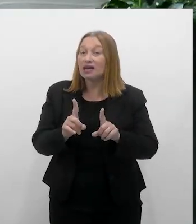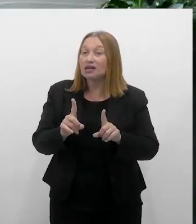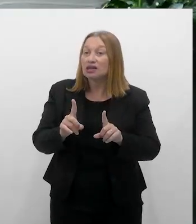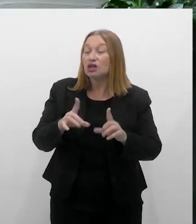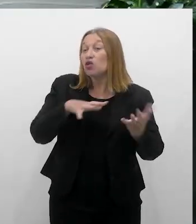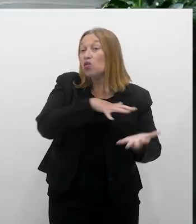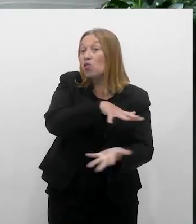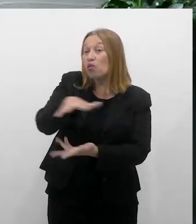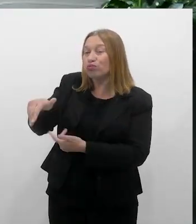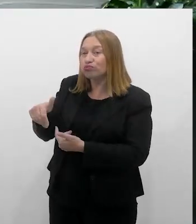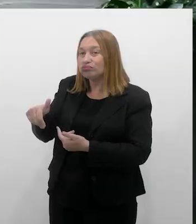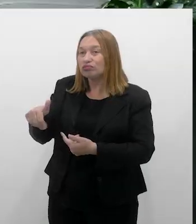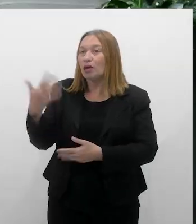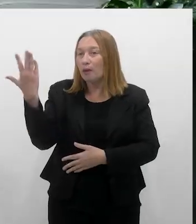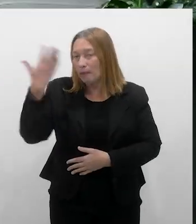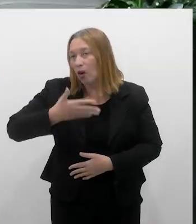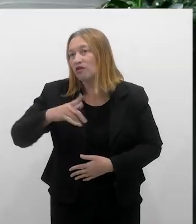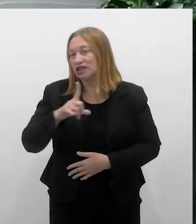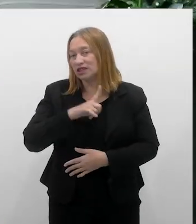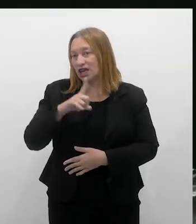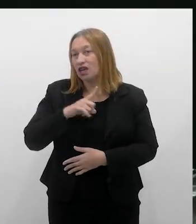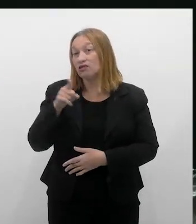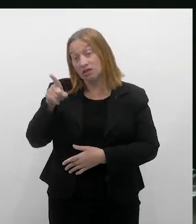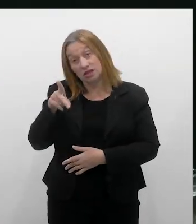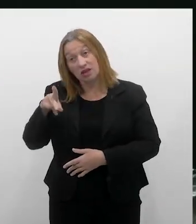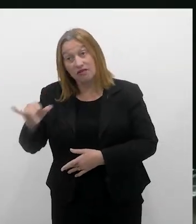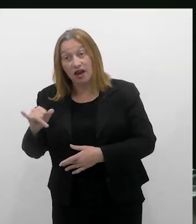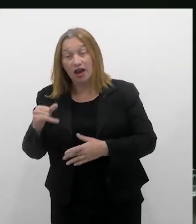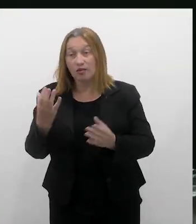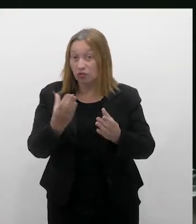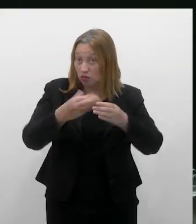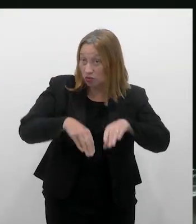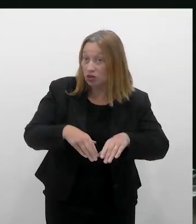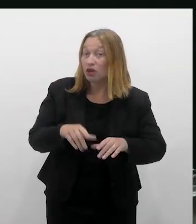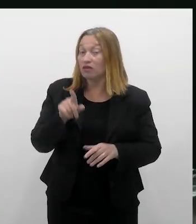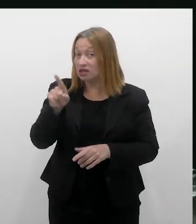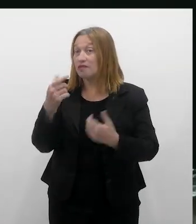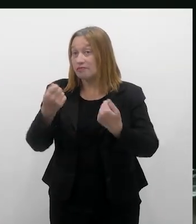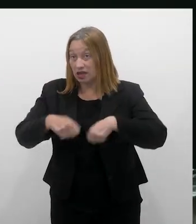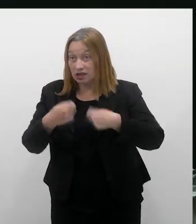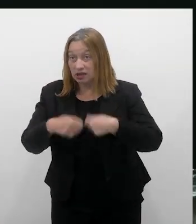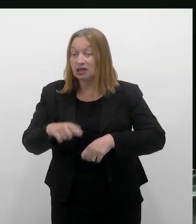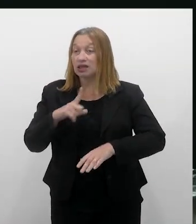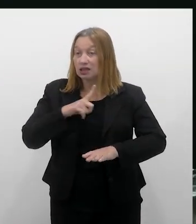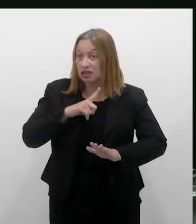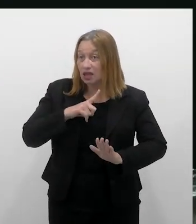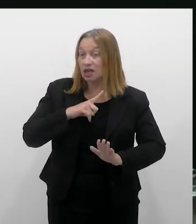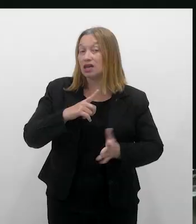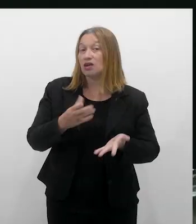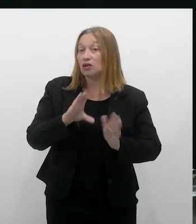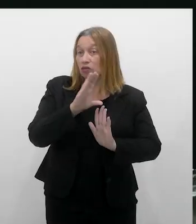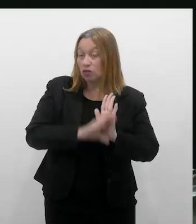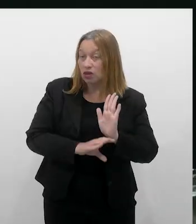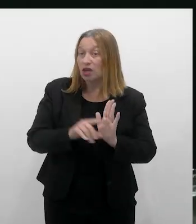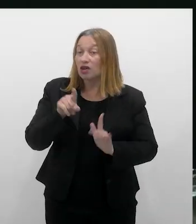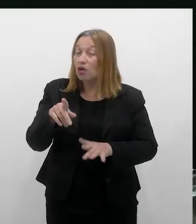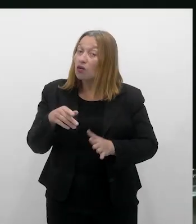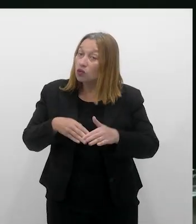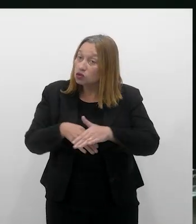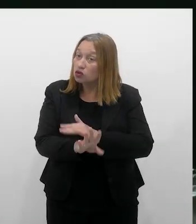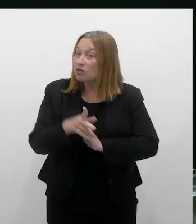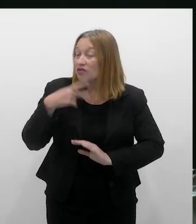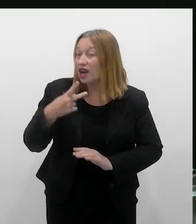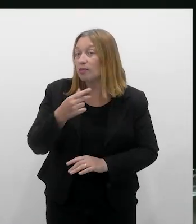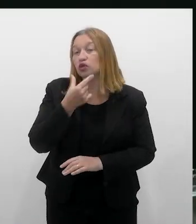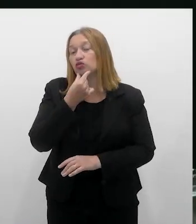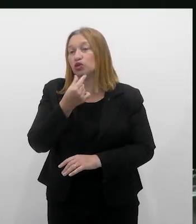mundo é um mundo de provas. Com certeza. Né? Você vai fazer um concurso público, você precisa ter seu certificado. E eu costumo falar